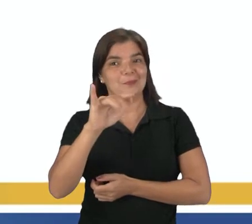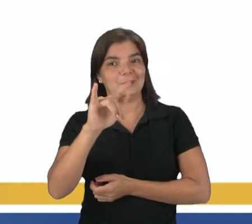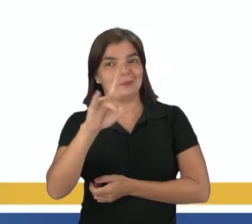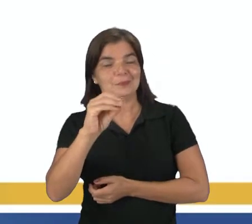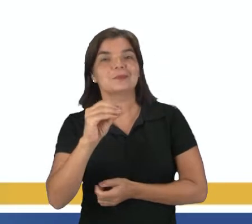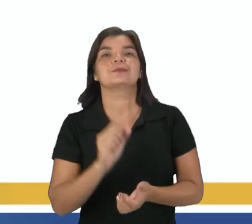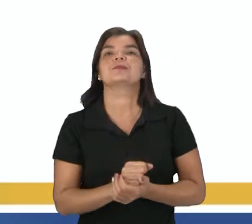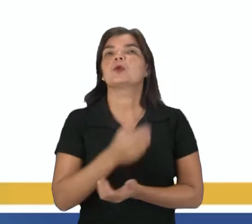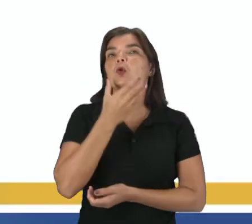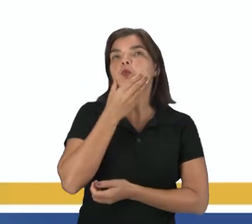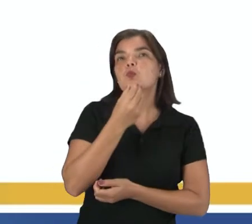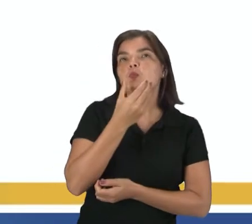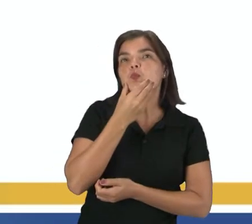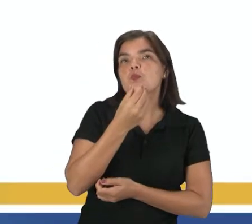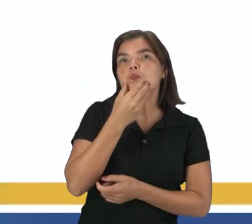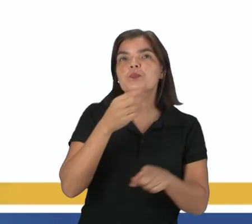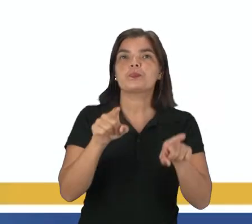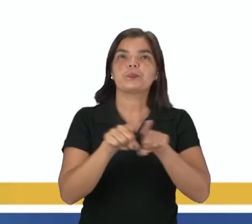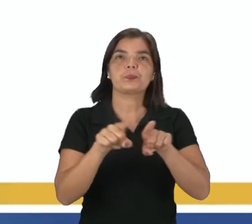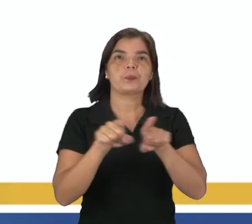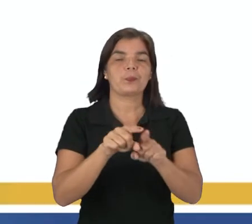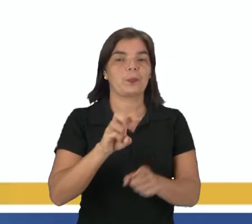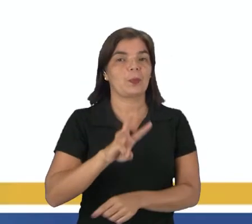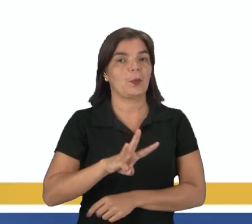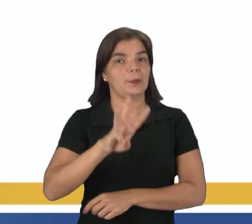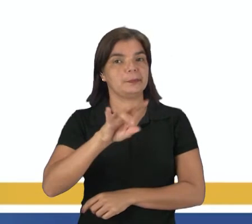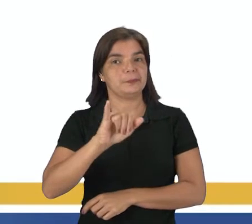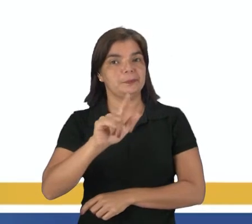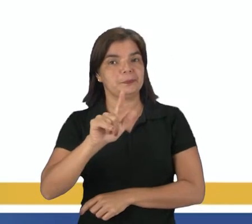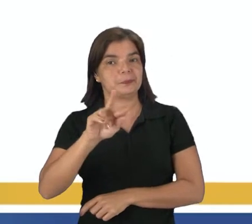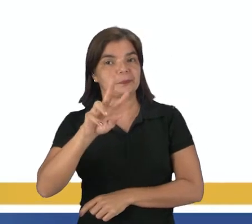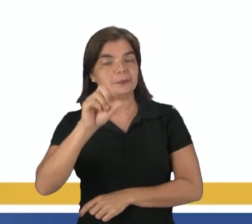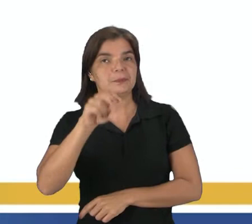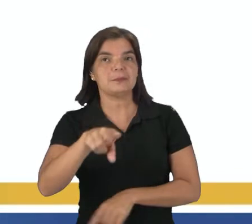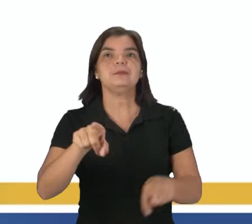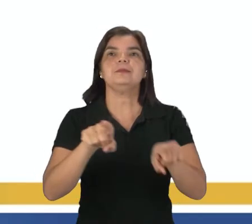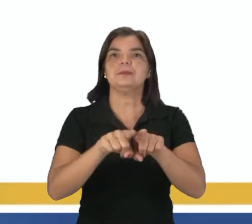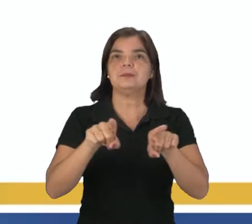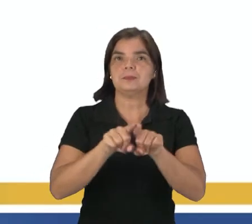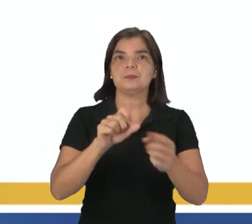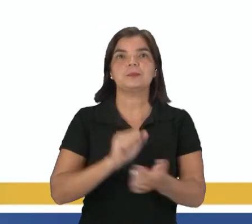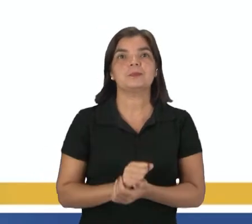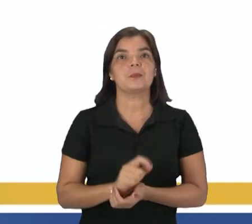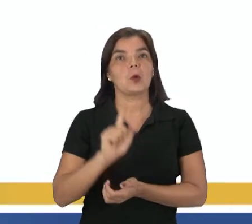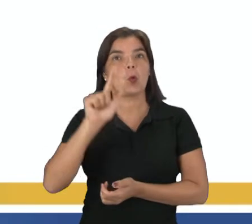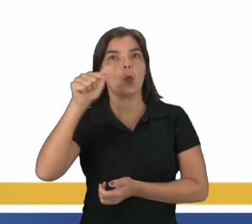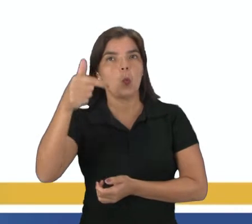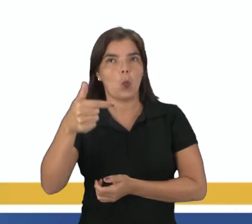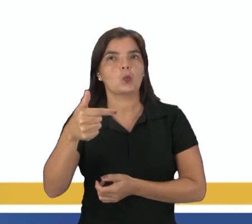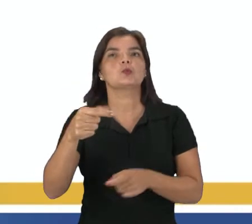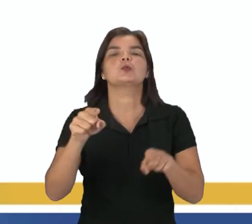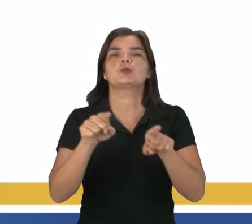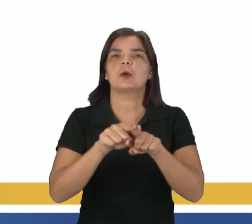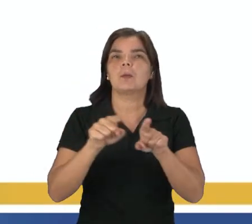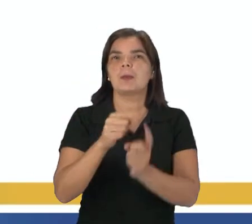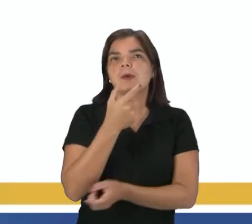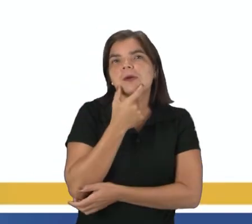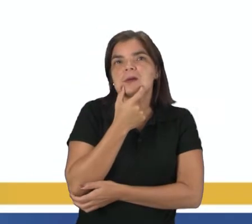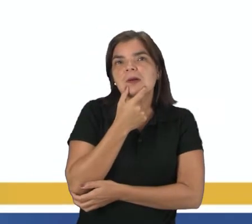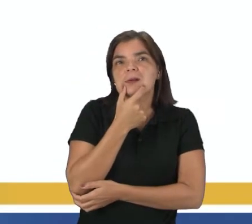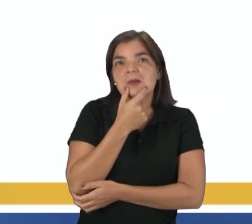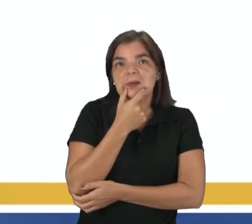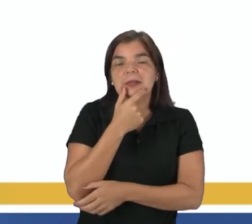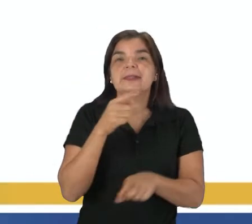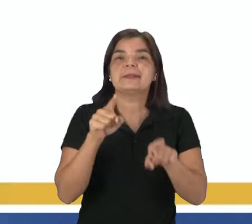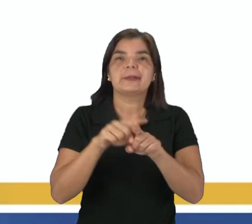por William Henry Fox Talbot. Enquanto Daguerre criava o daguerreótipo, o inglês William